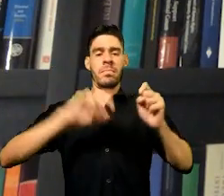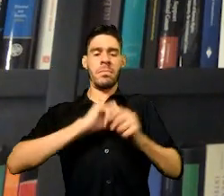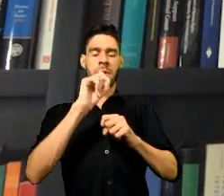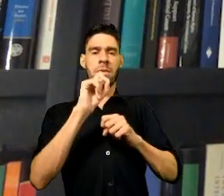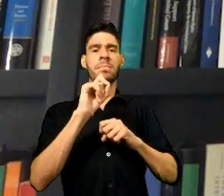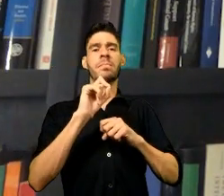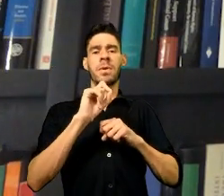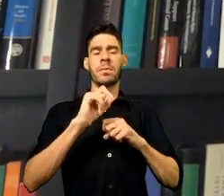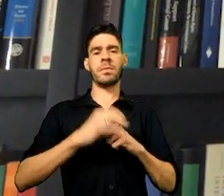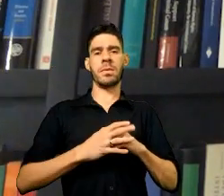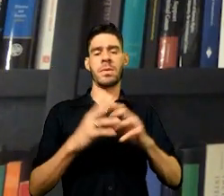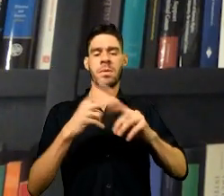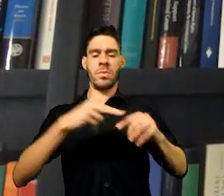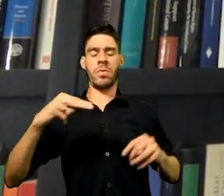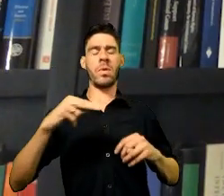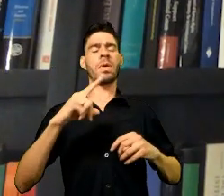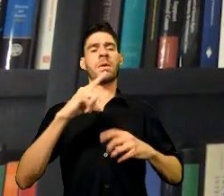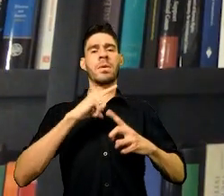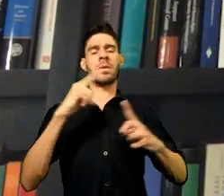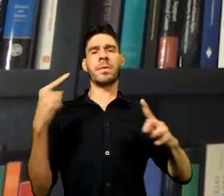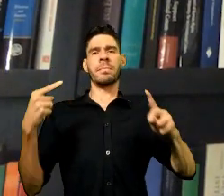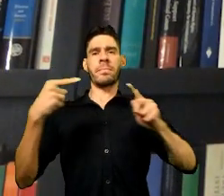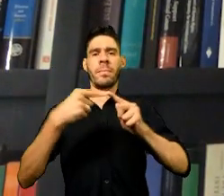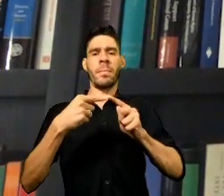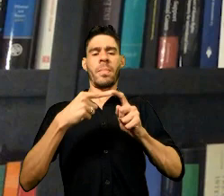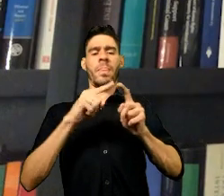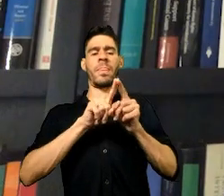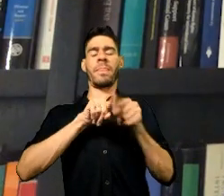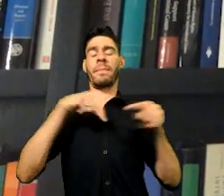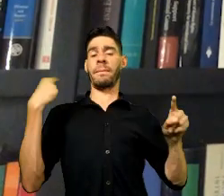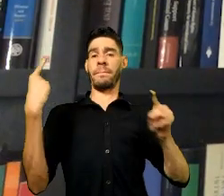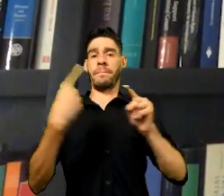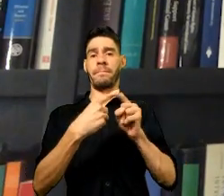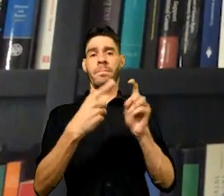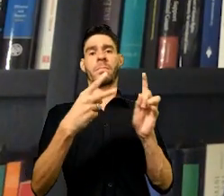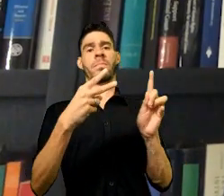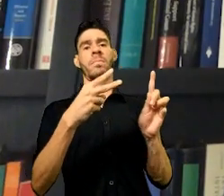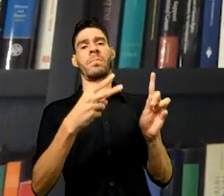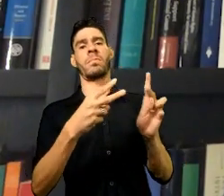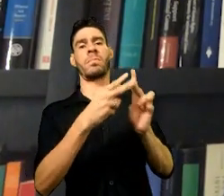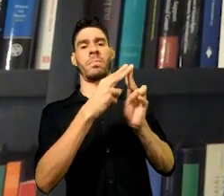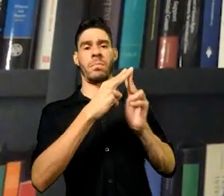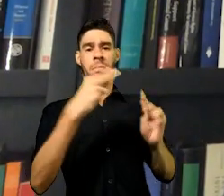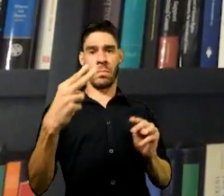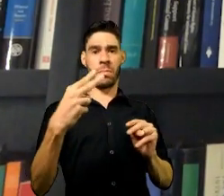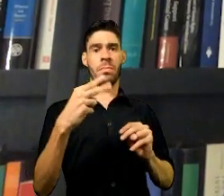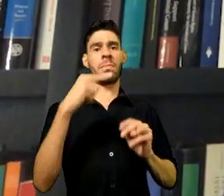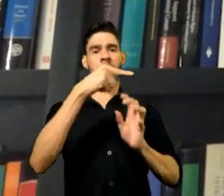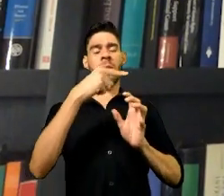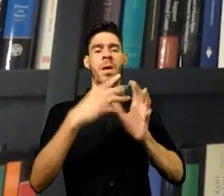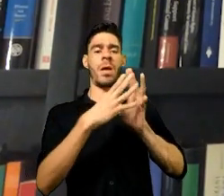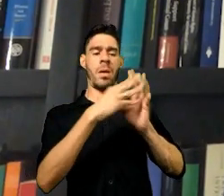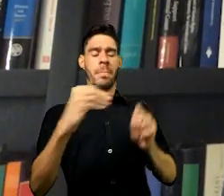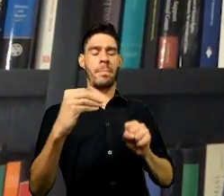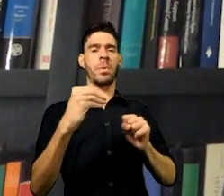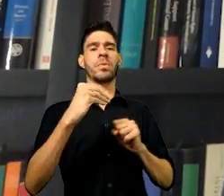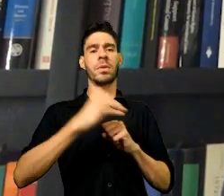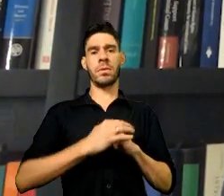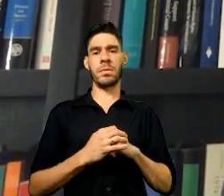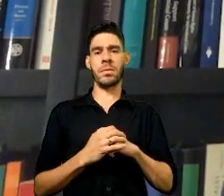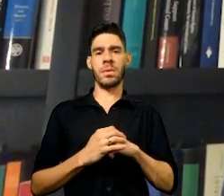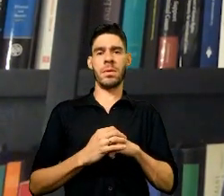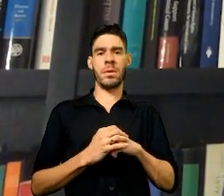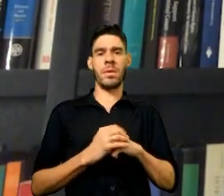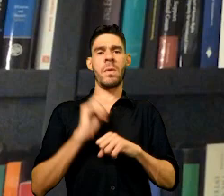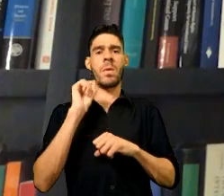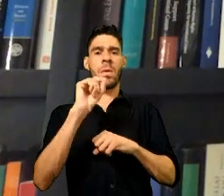os principais pontos que tocam a audiência por este